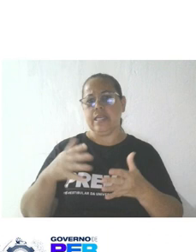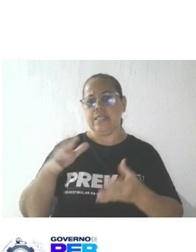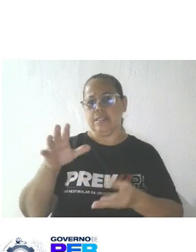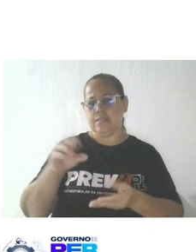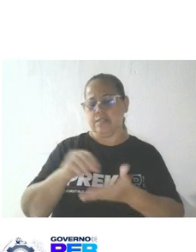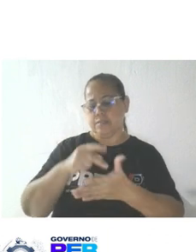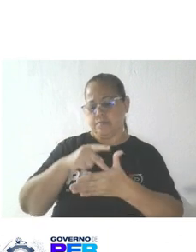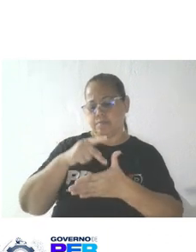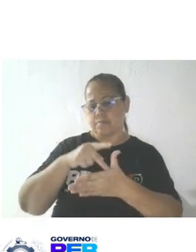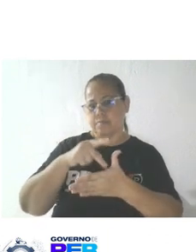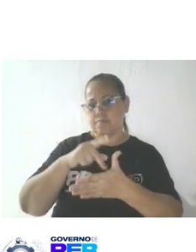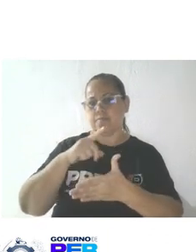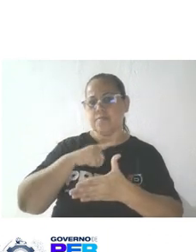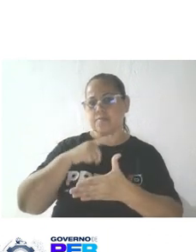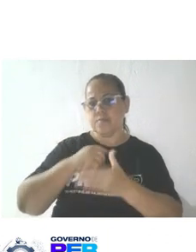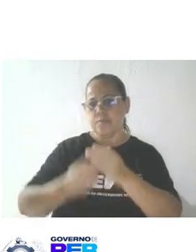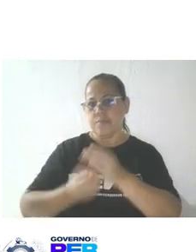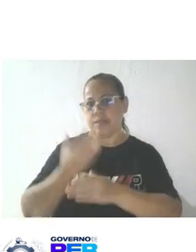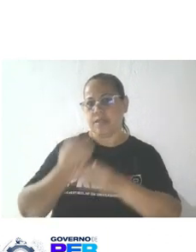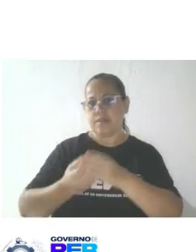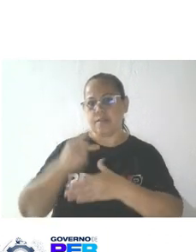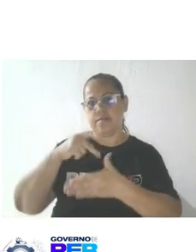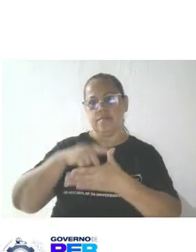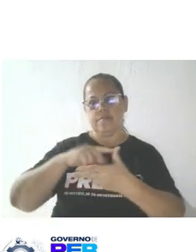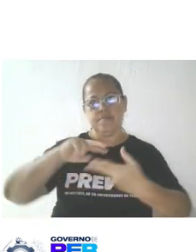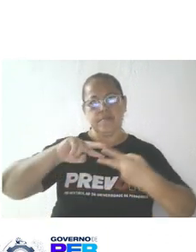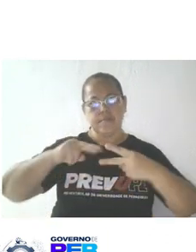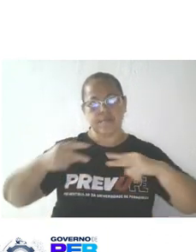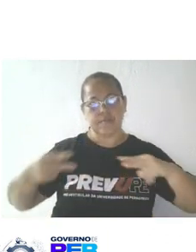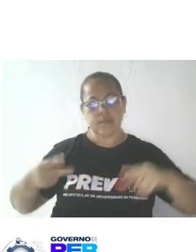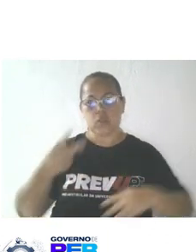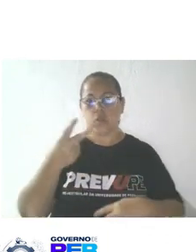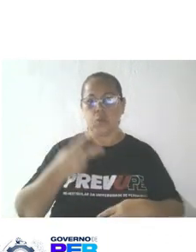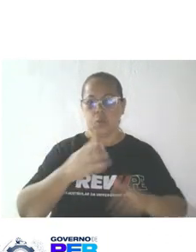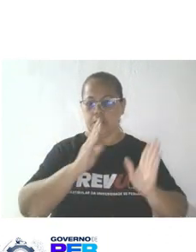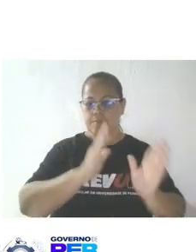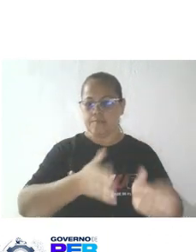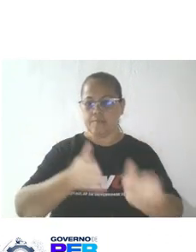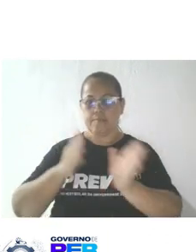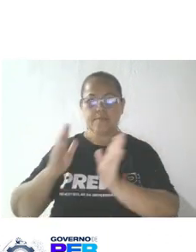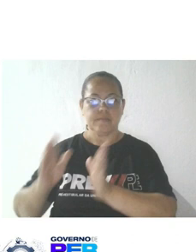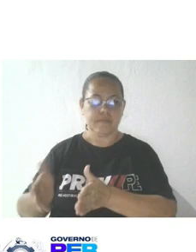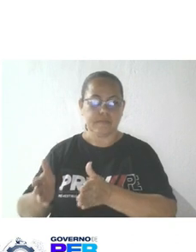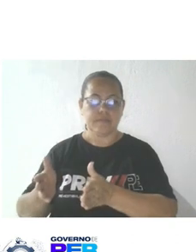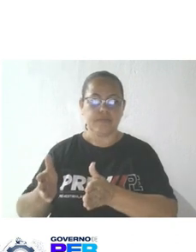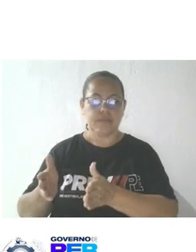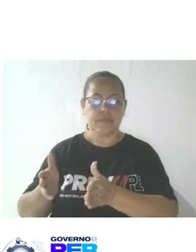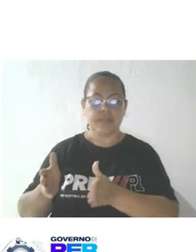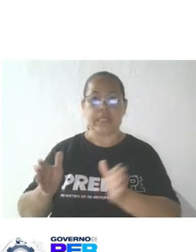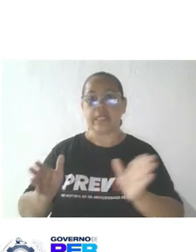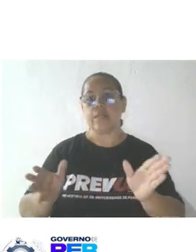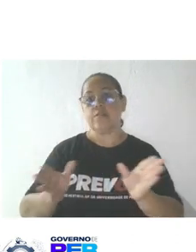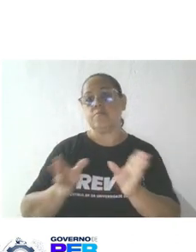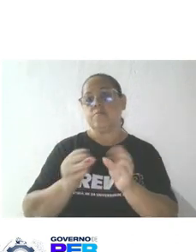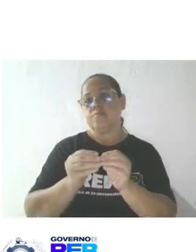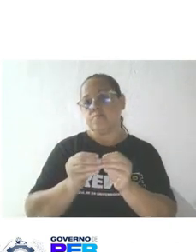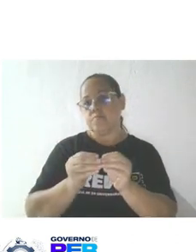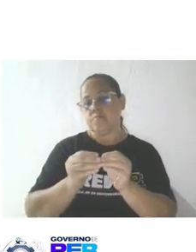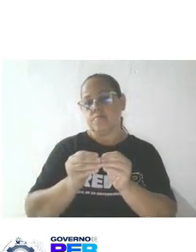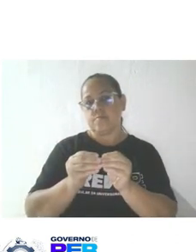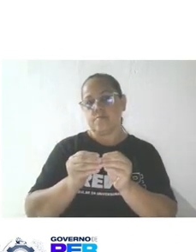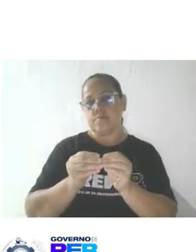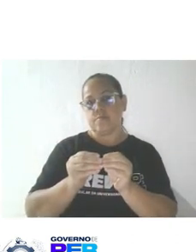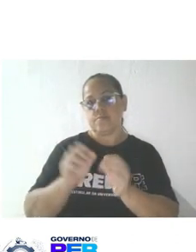a célula produz proteína a partir da molécula de DNA durante duas etapas. As etapas estão resumidas na